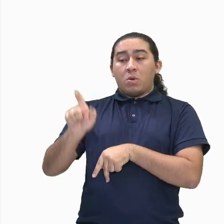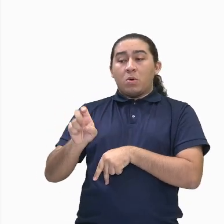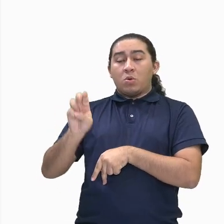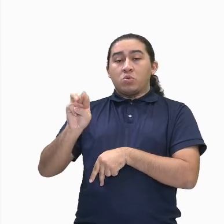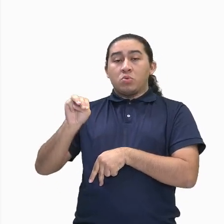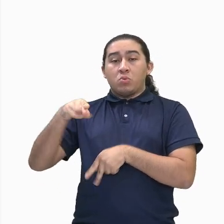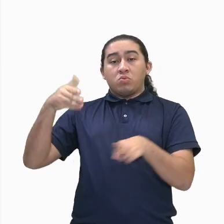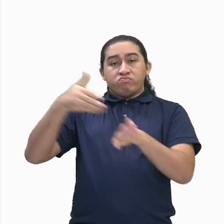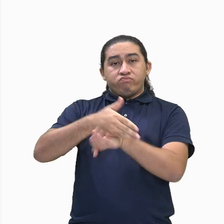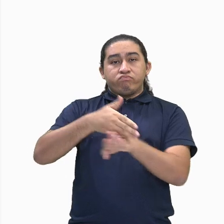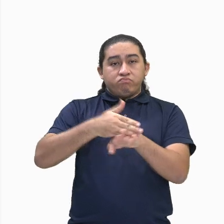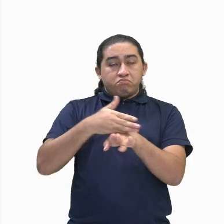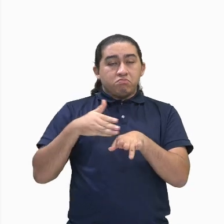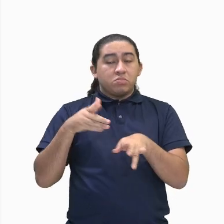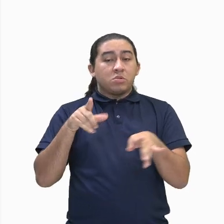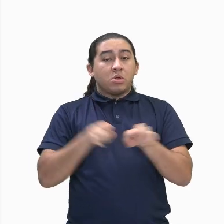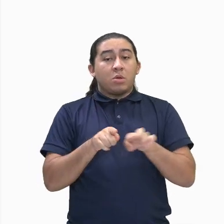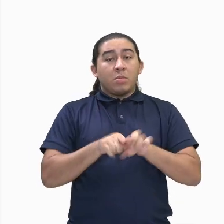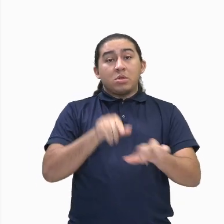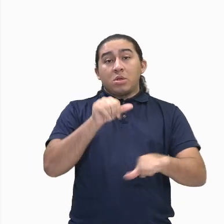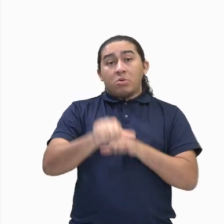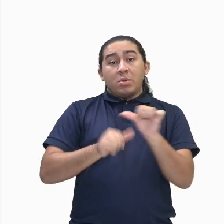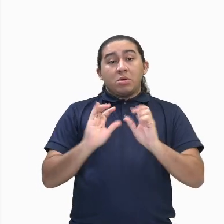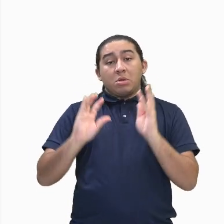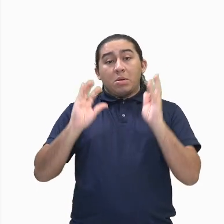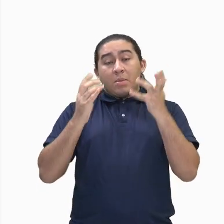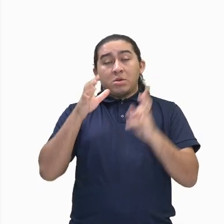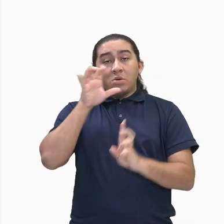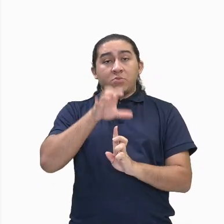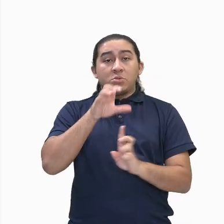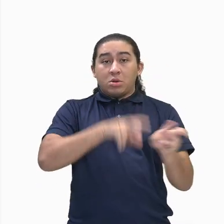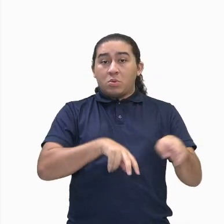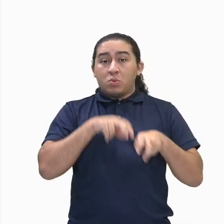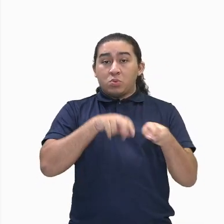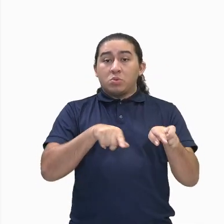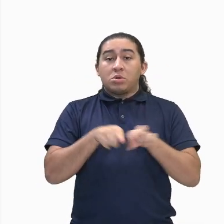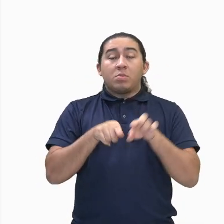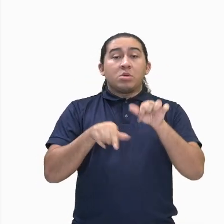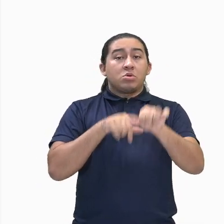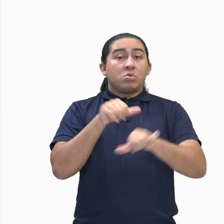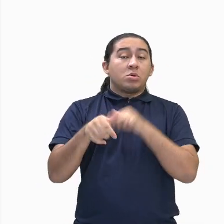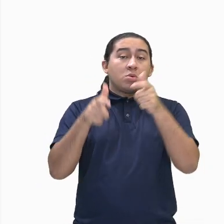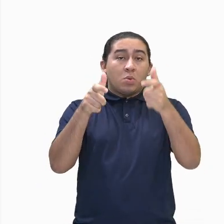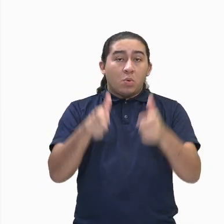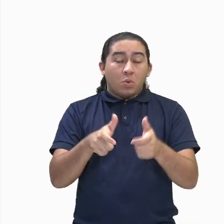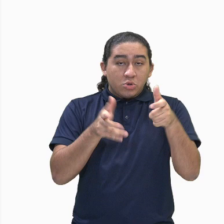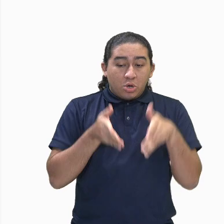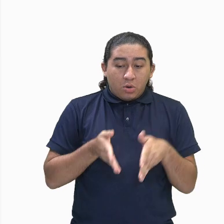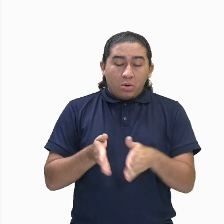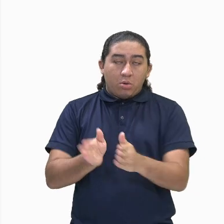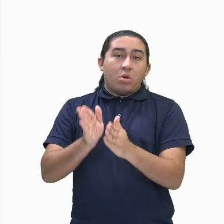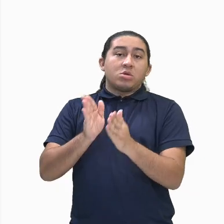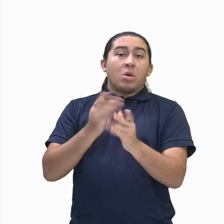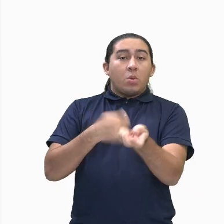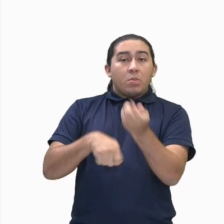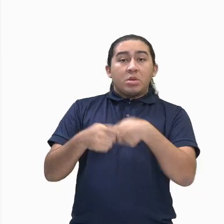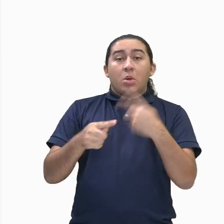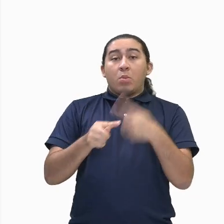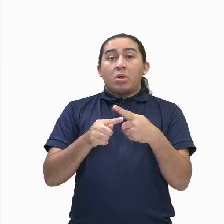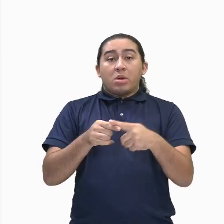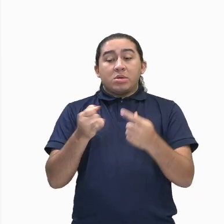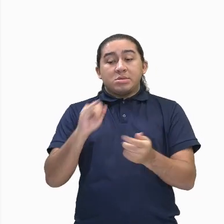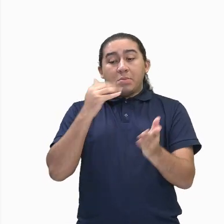mudanças climáticas que afetaram a agricultura e a mudança das rotas comerciais, porque se você perde essas rotas